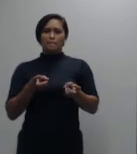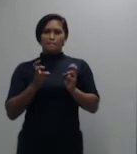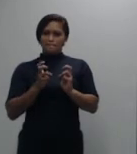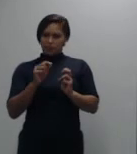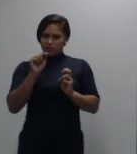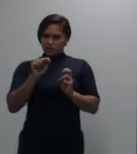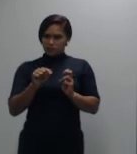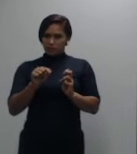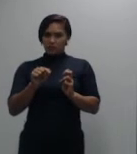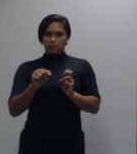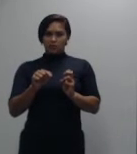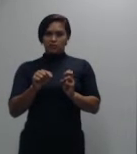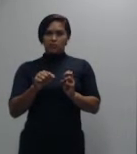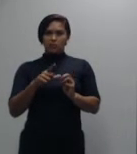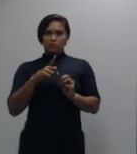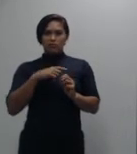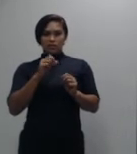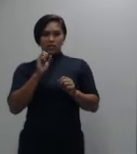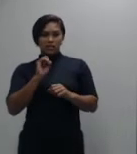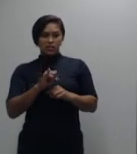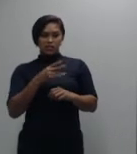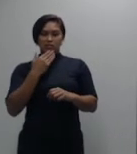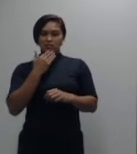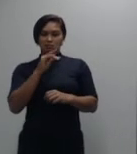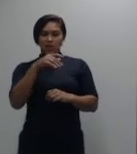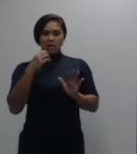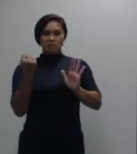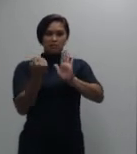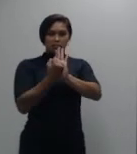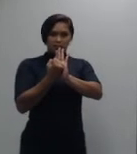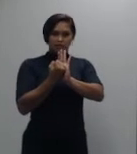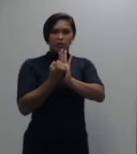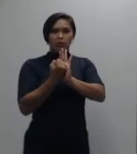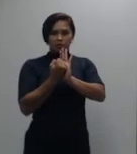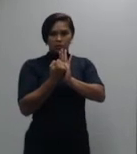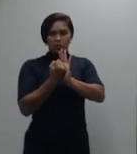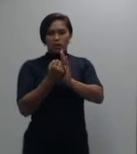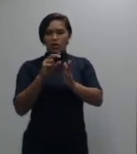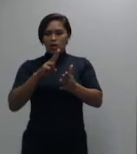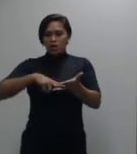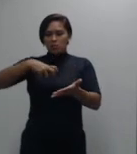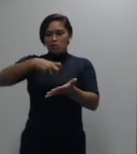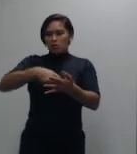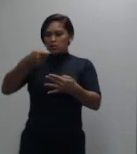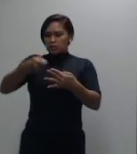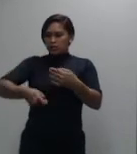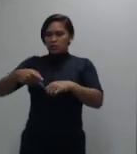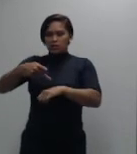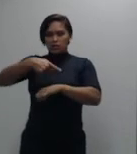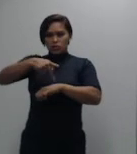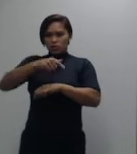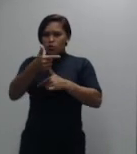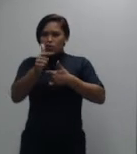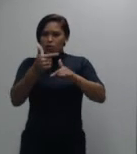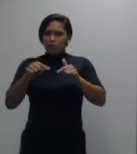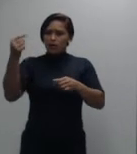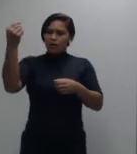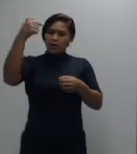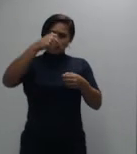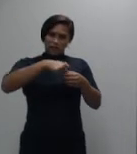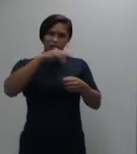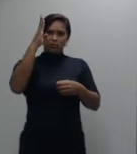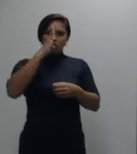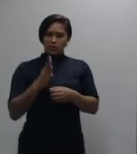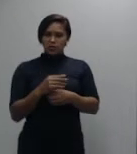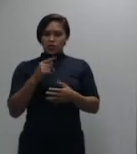excelência' esse pede para homologar uma sentença estrangeira no Brasil sob o fundamento que você quer executar